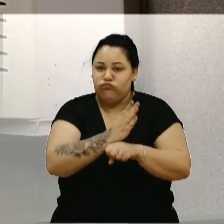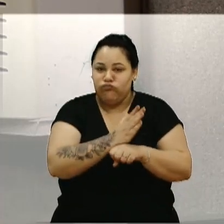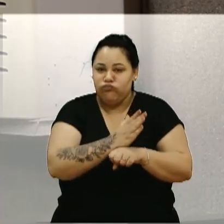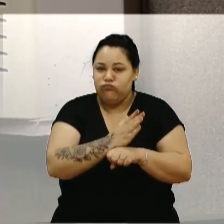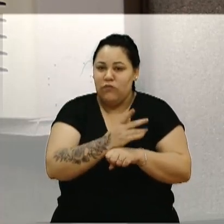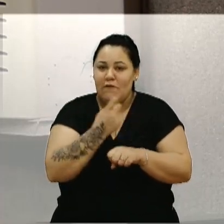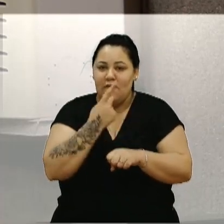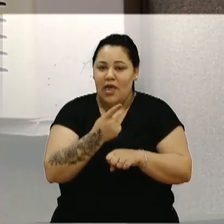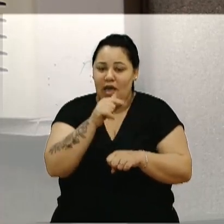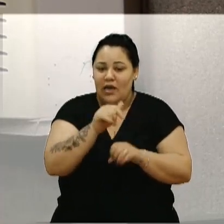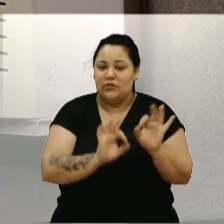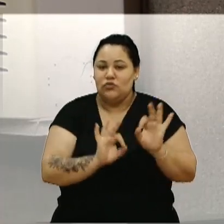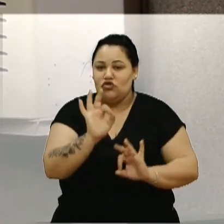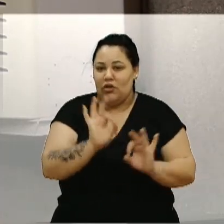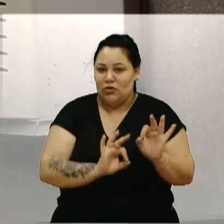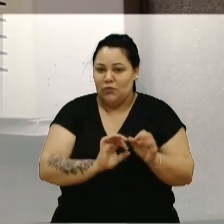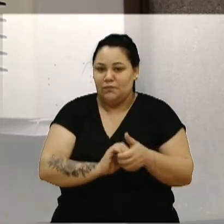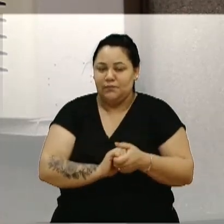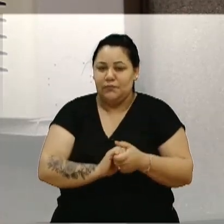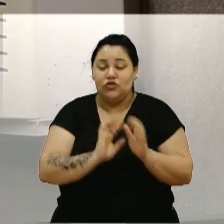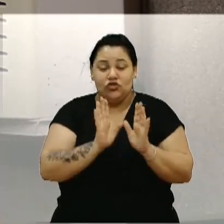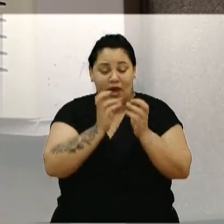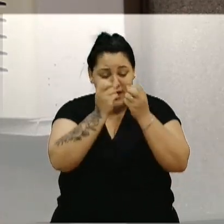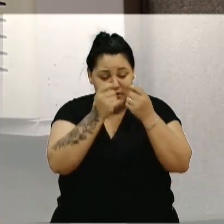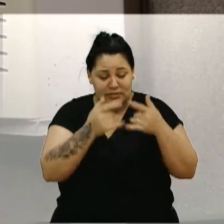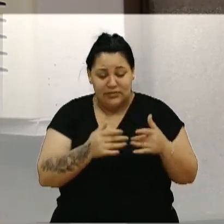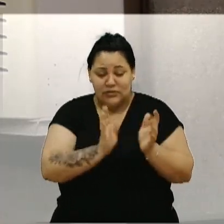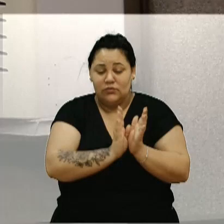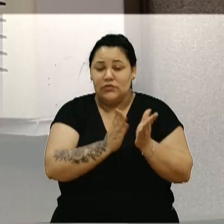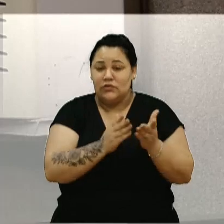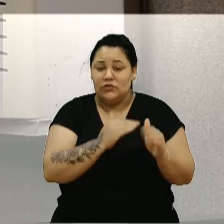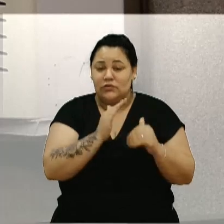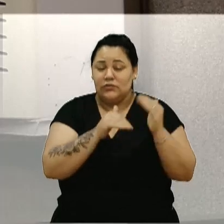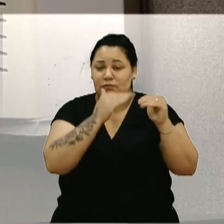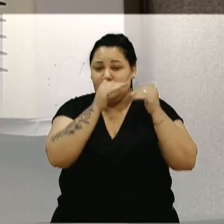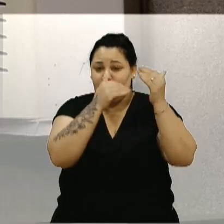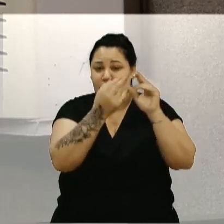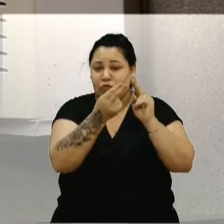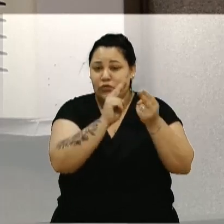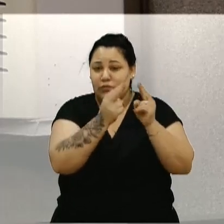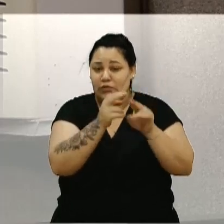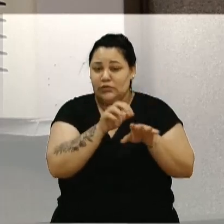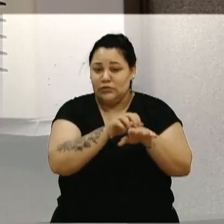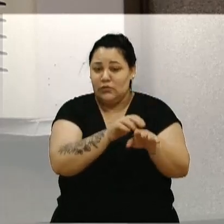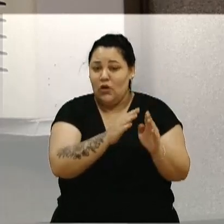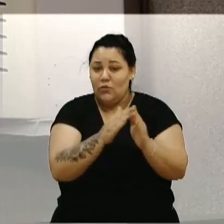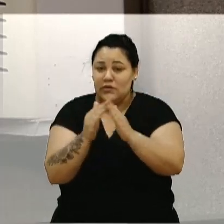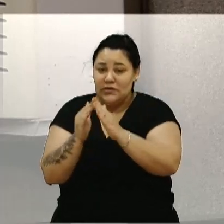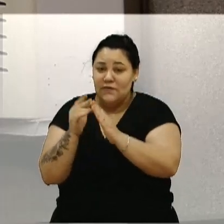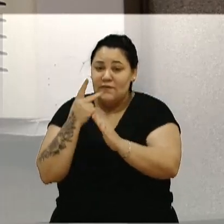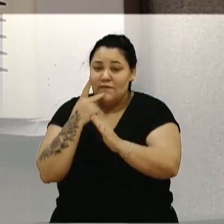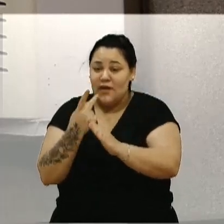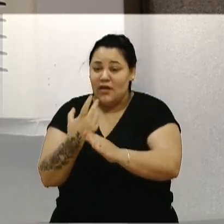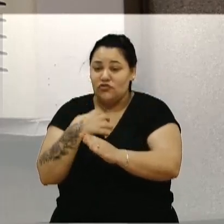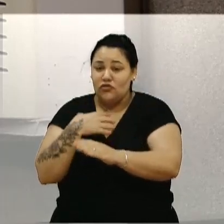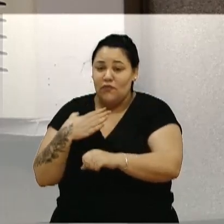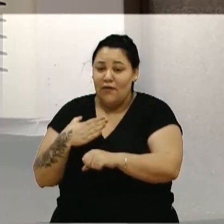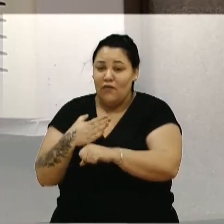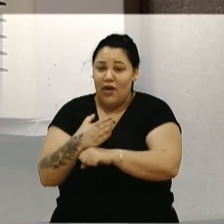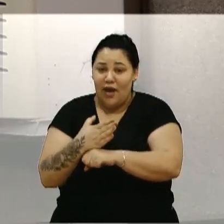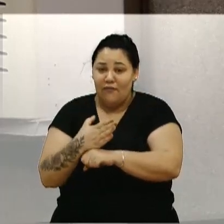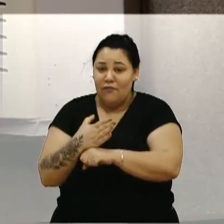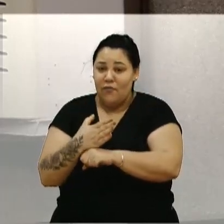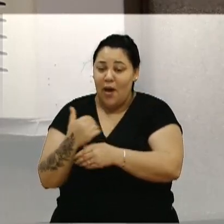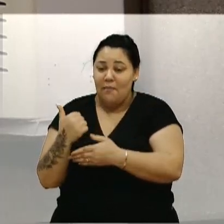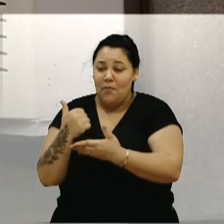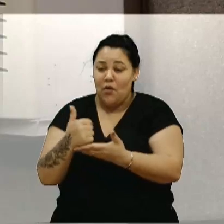favoravelmente a este projeto. Ante exposto, esta Comissão de Desenvolvimento Urbano, Transporte e Habitação manifesta-se de forma favorável ao projeto